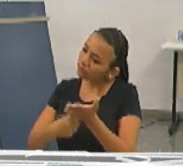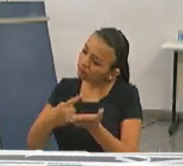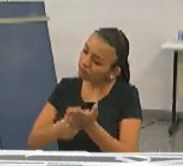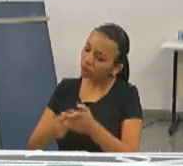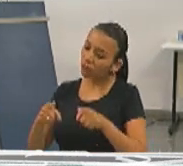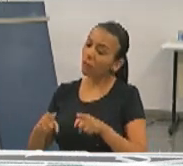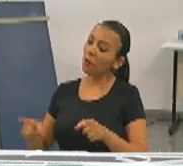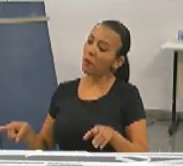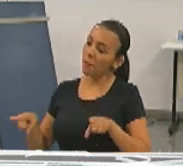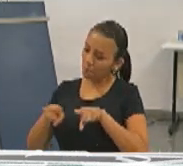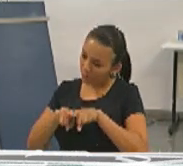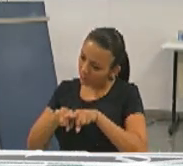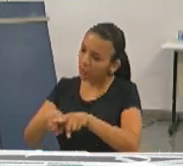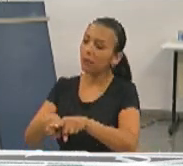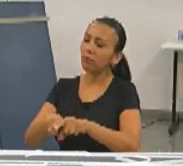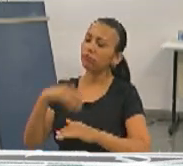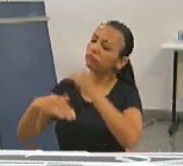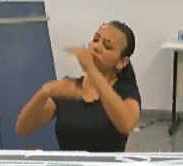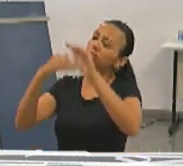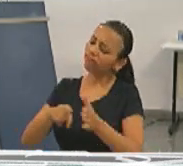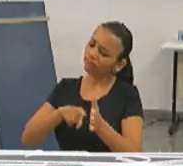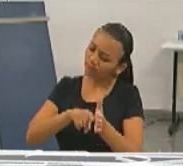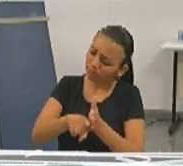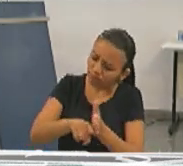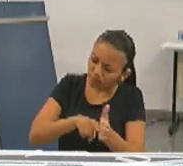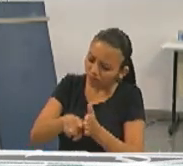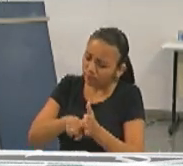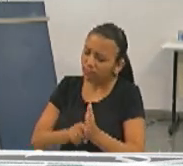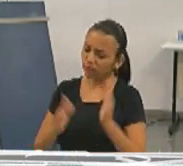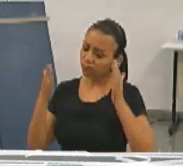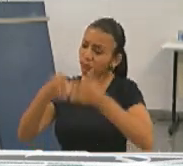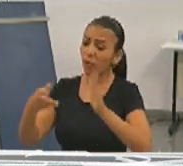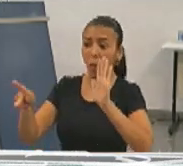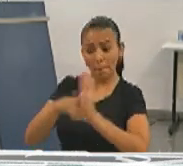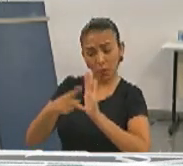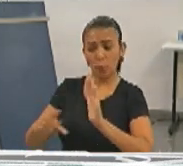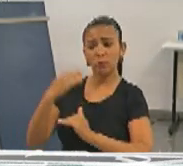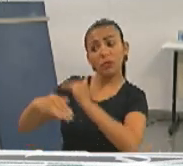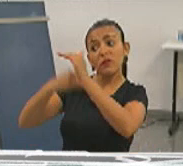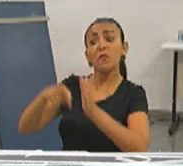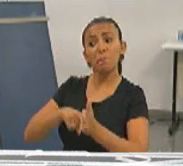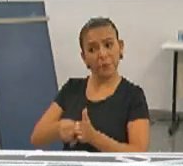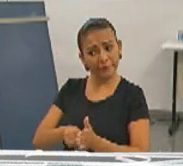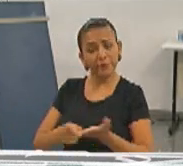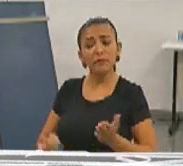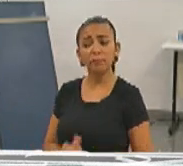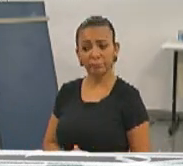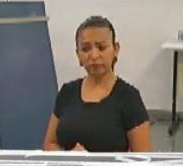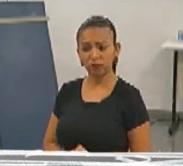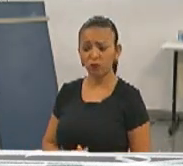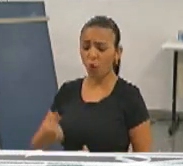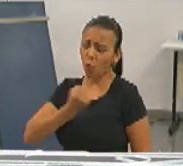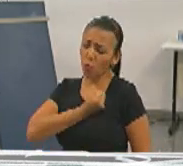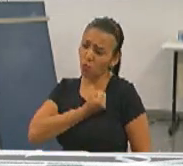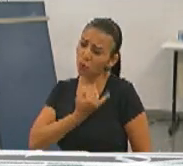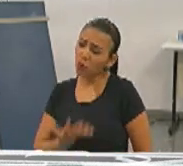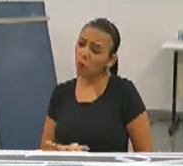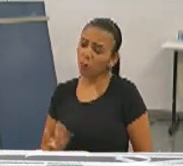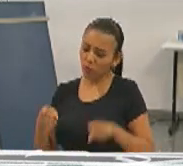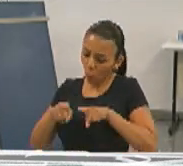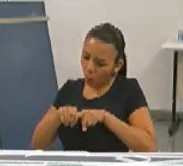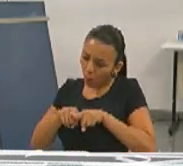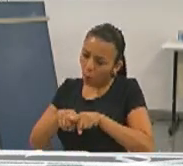desenvolvimento de pesquisas que trouxeram equipamentos e materiais específicos para o desenvolvimento de pesquisas. O número de convênios com